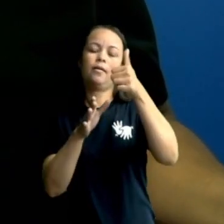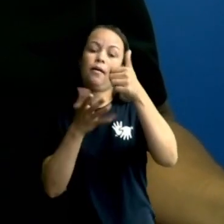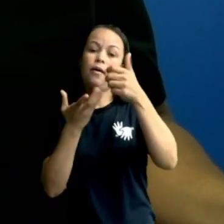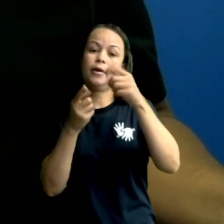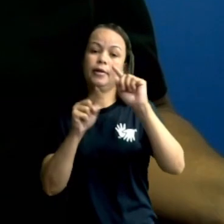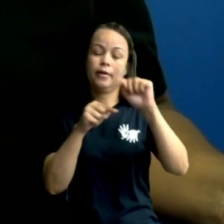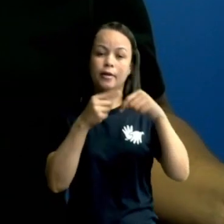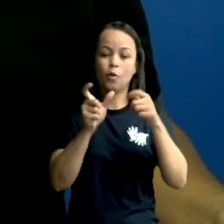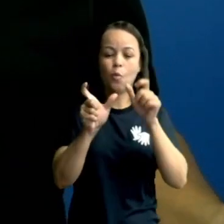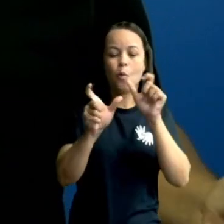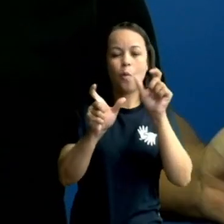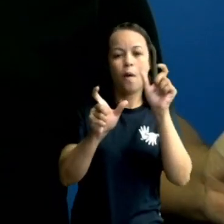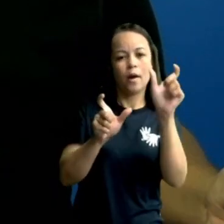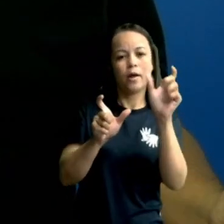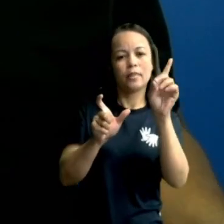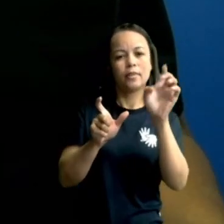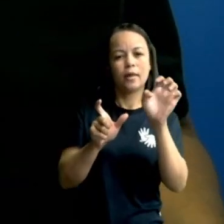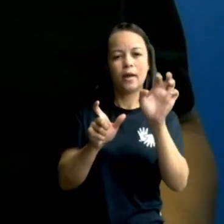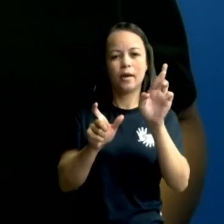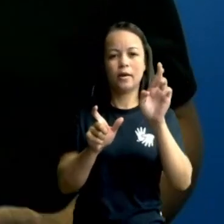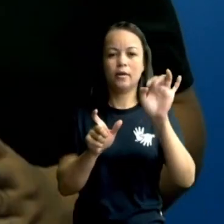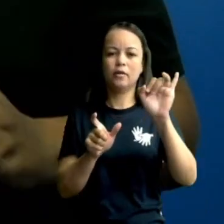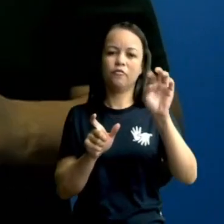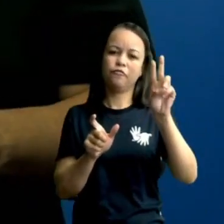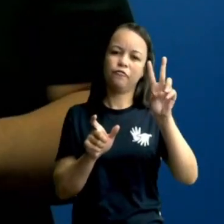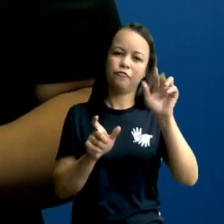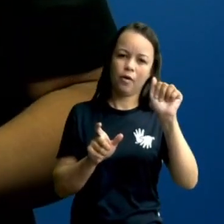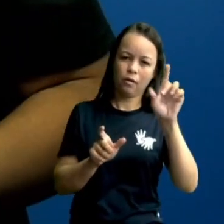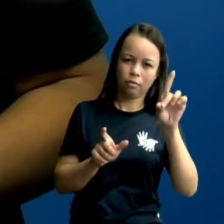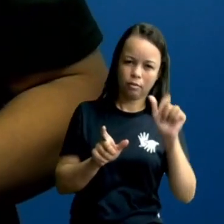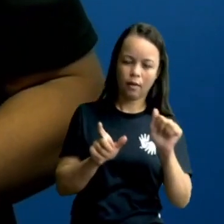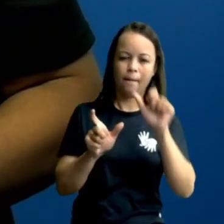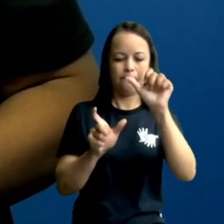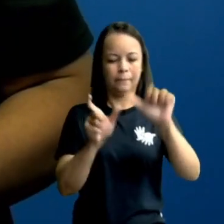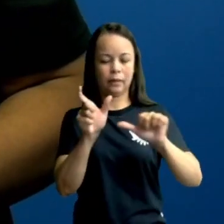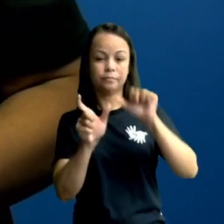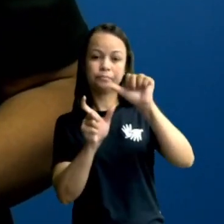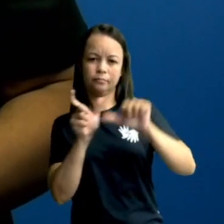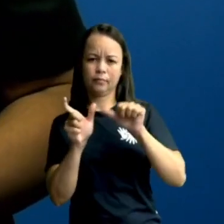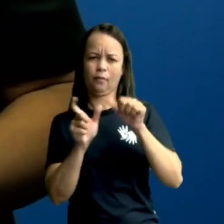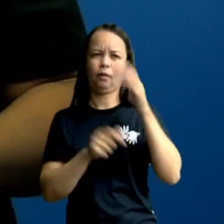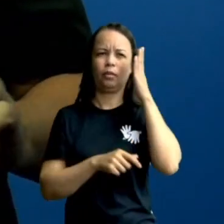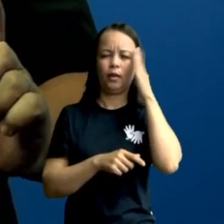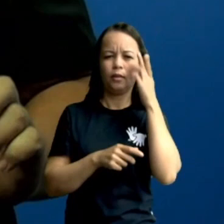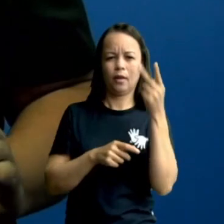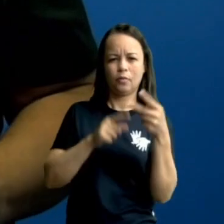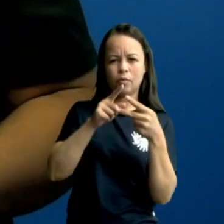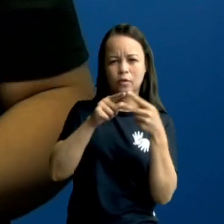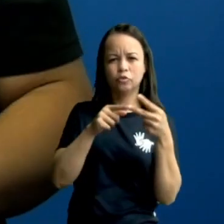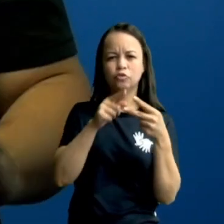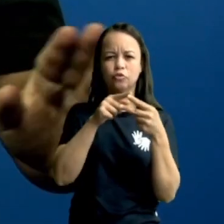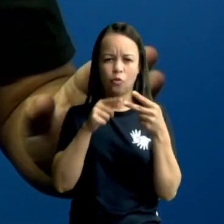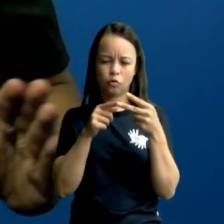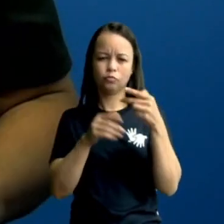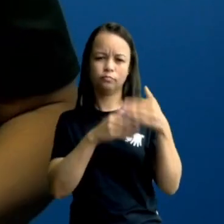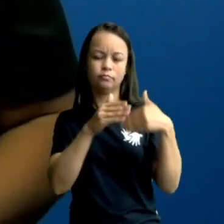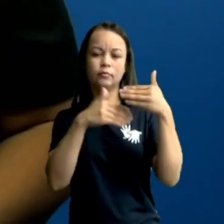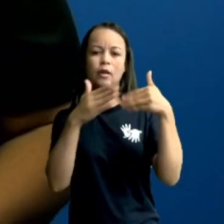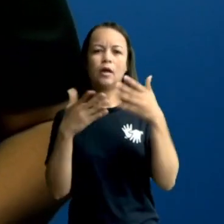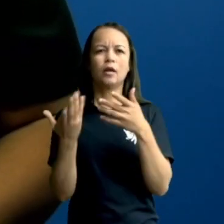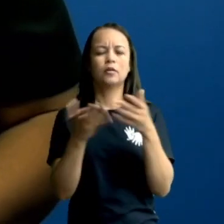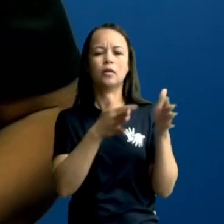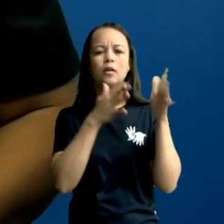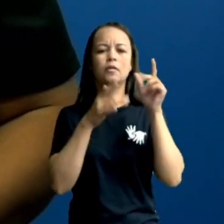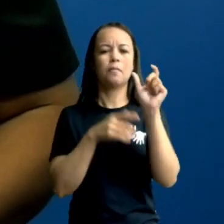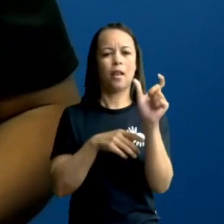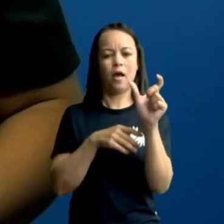uma palavra derivada. Entendendo esses dois processos de formação de palavras, é muito importante para a gente prosseguir